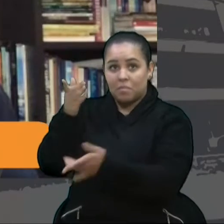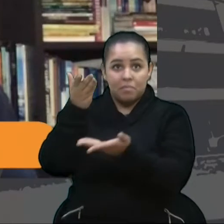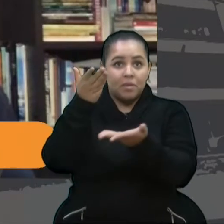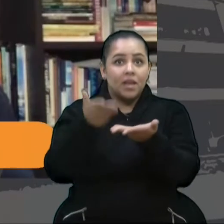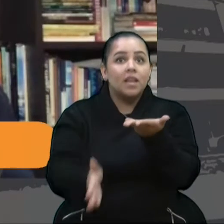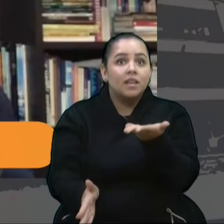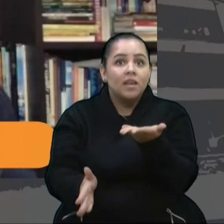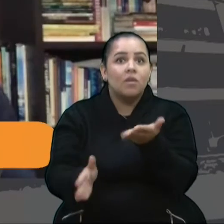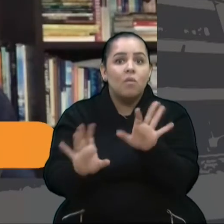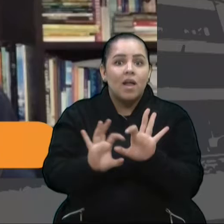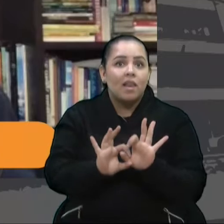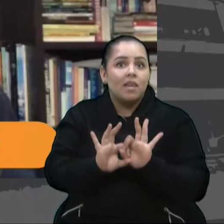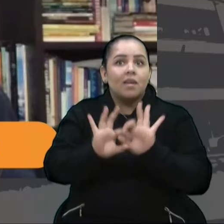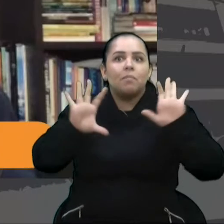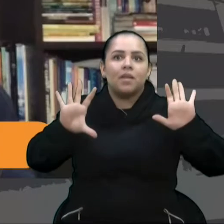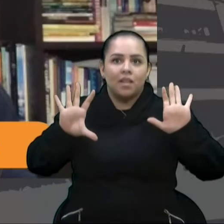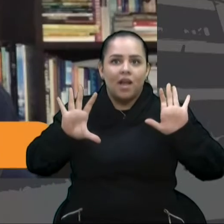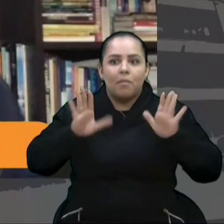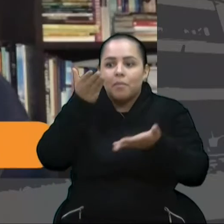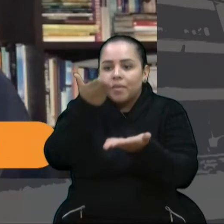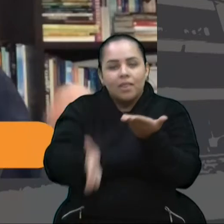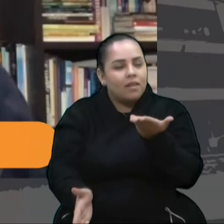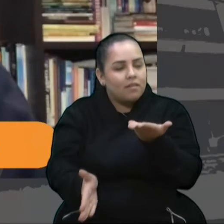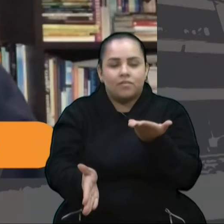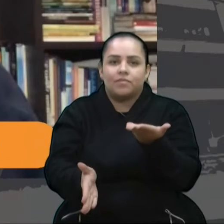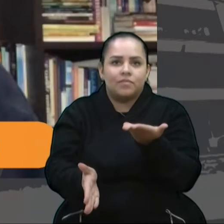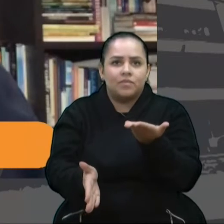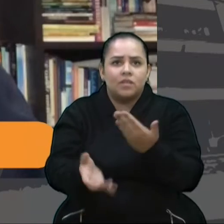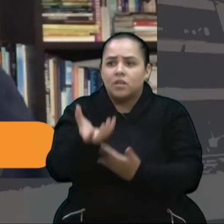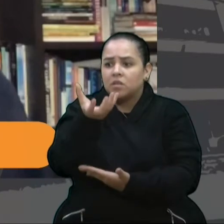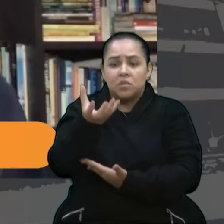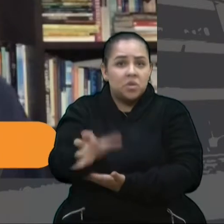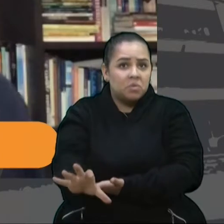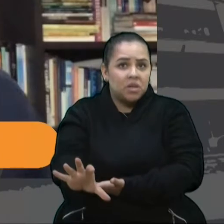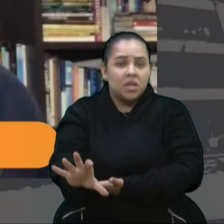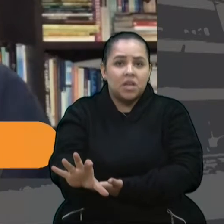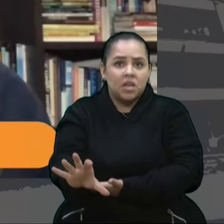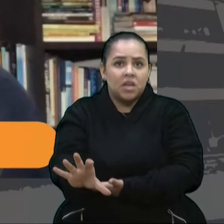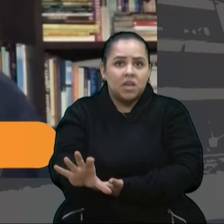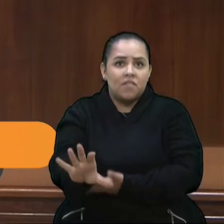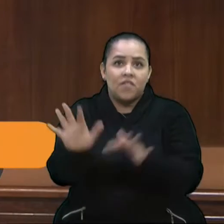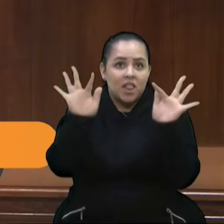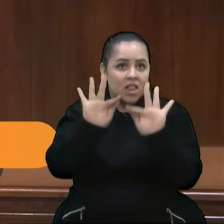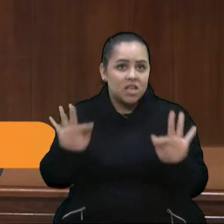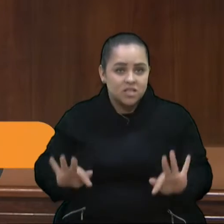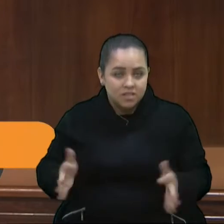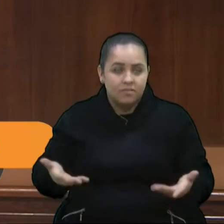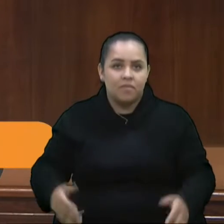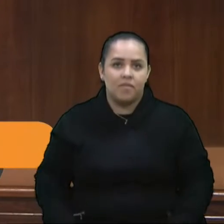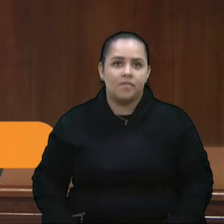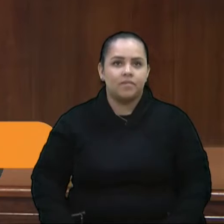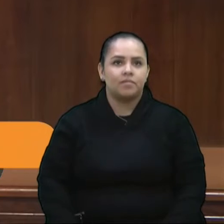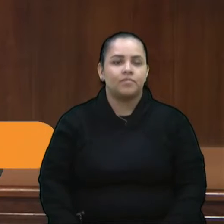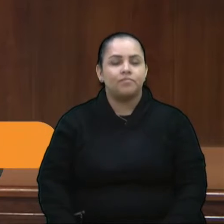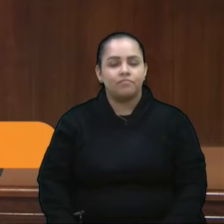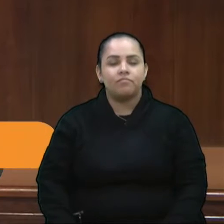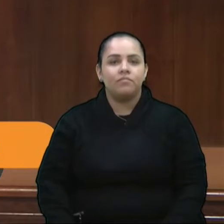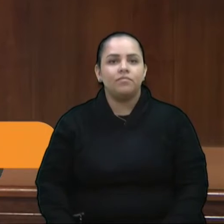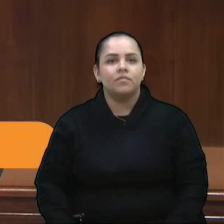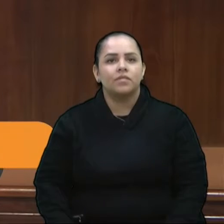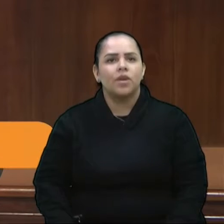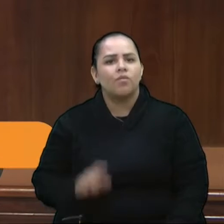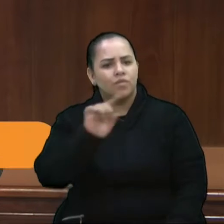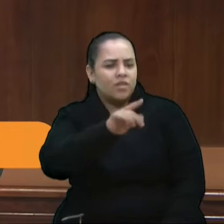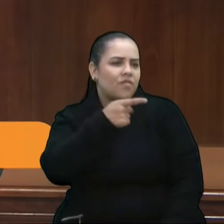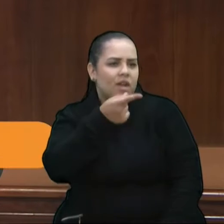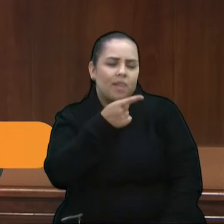de liberdade. Né? Não, parece que não querem mais ser livres. Sim, sim. Alexandre, na referência da opinião,